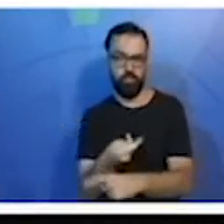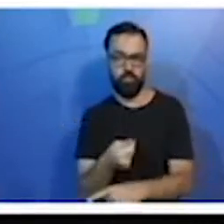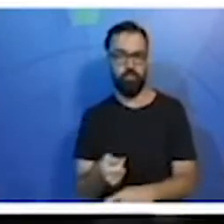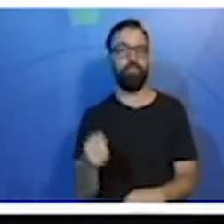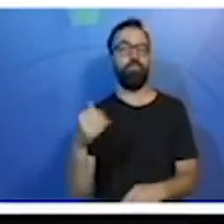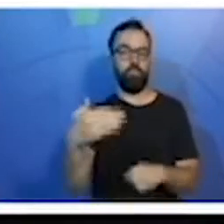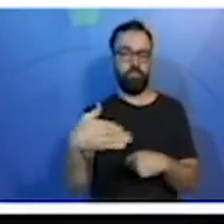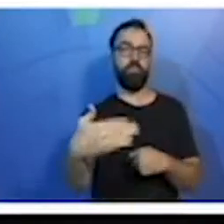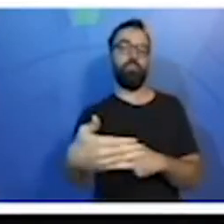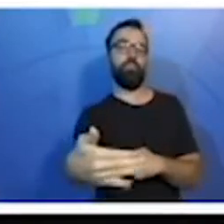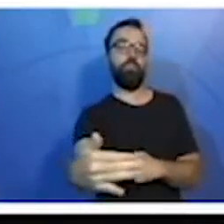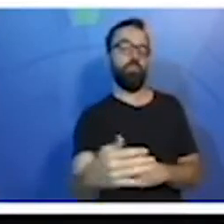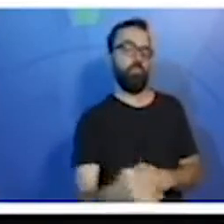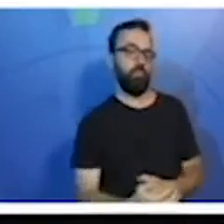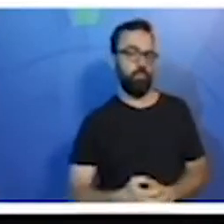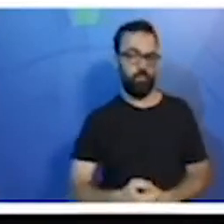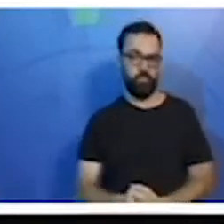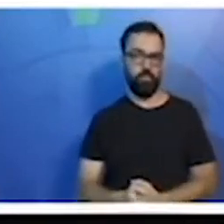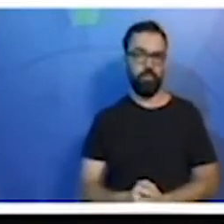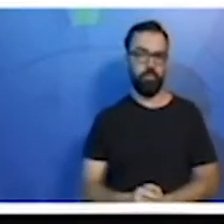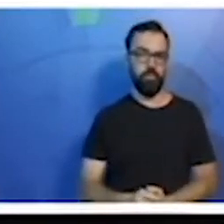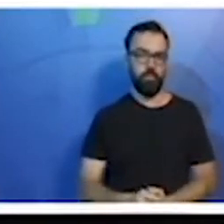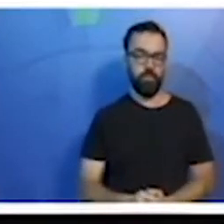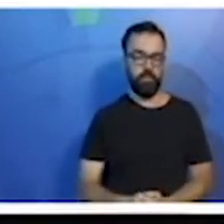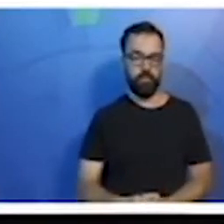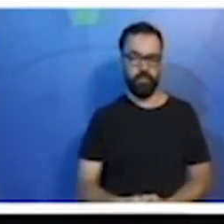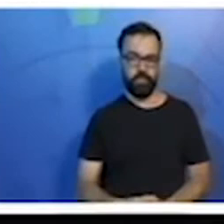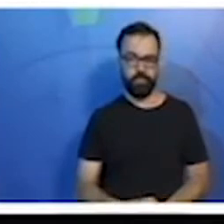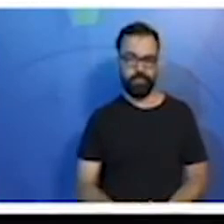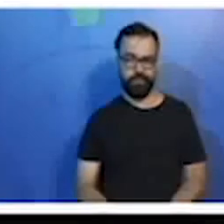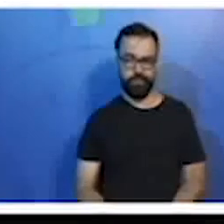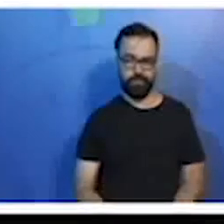próxima fase e os outros eles são eliminados da competição